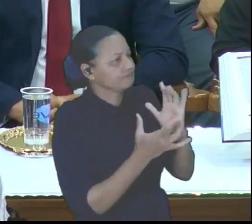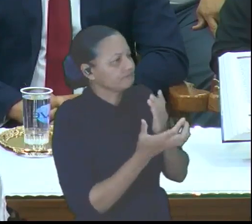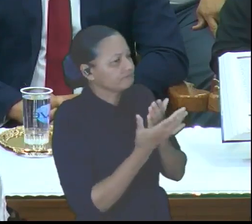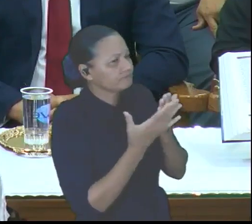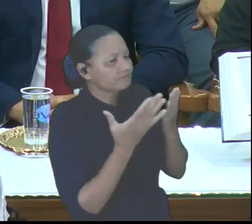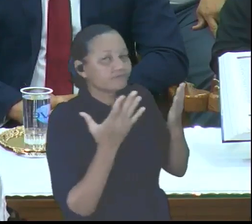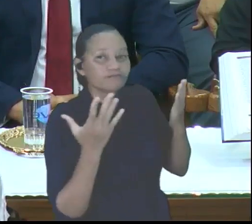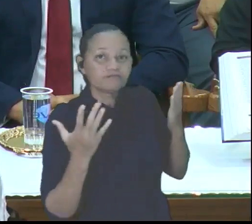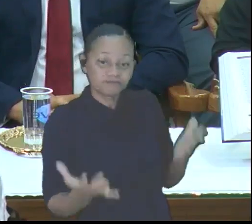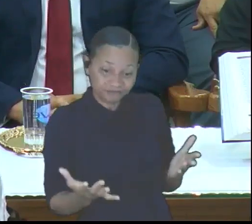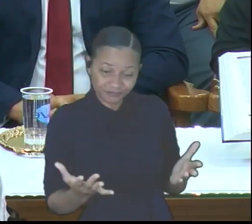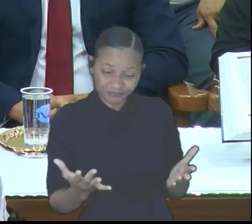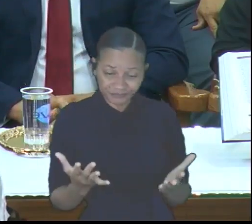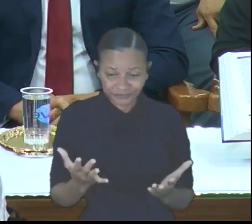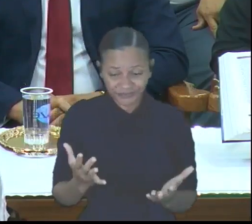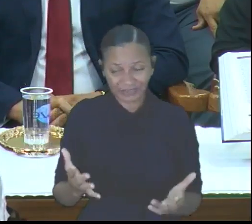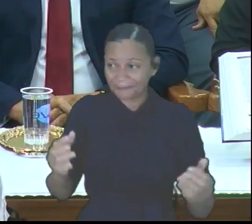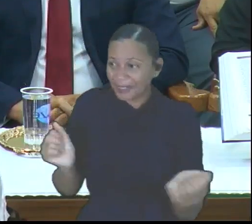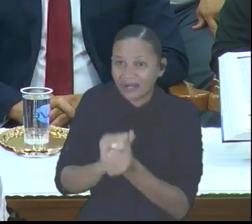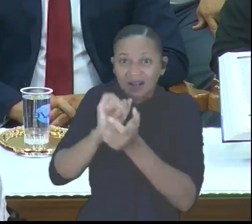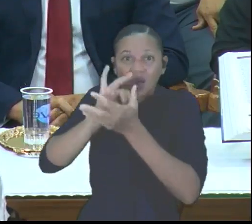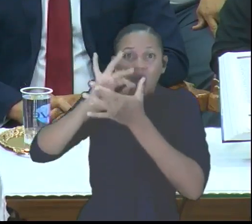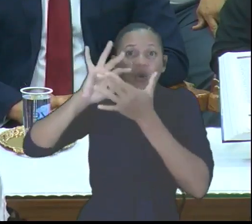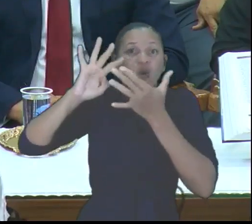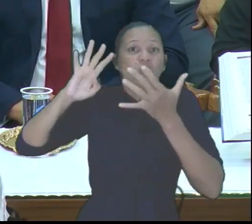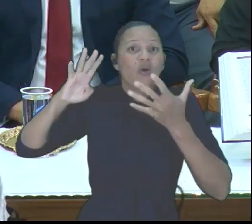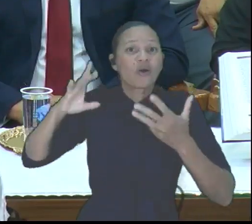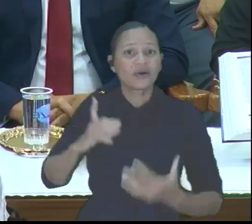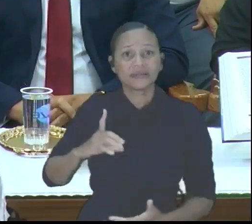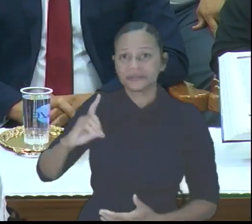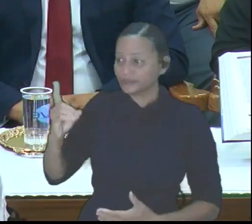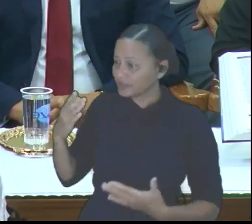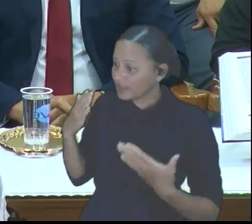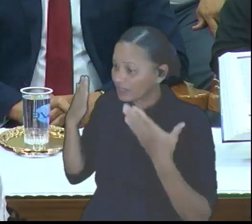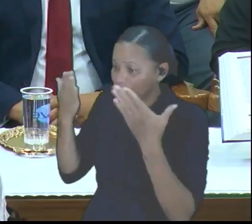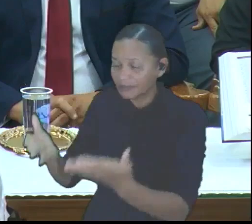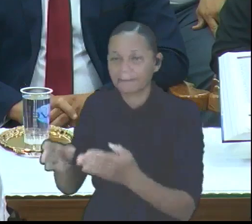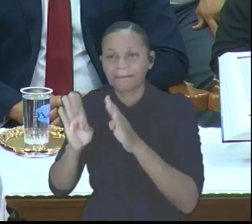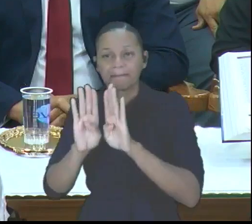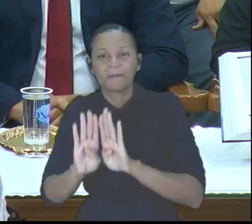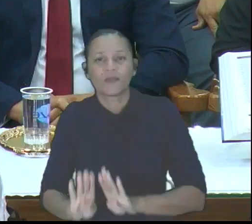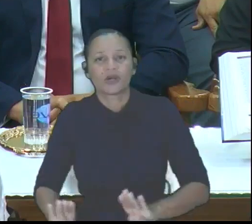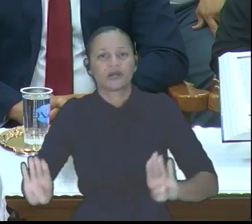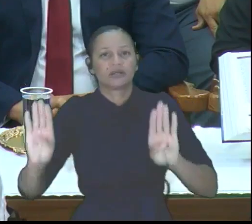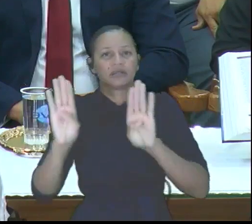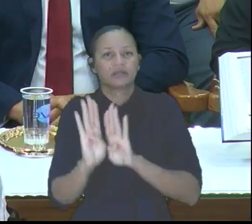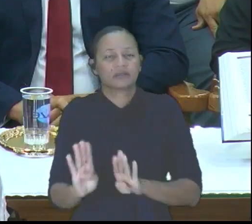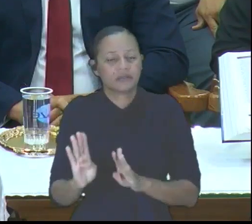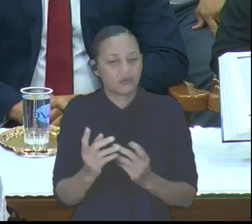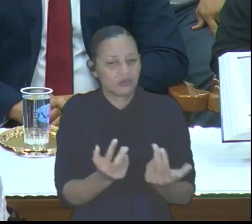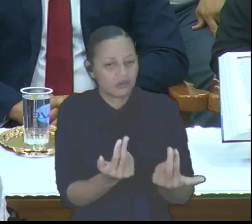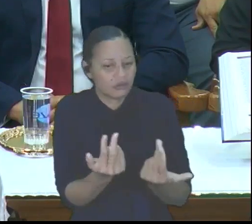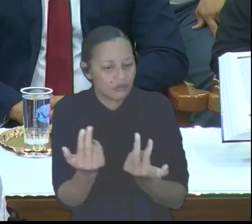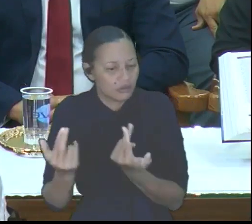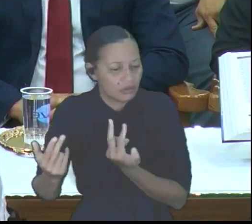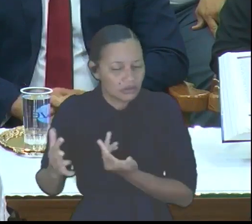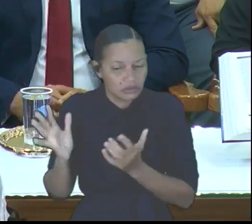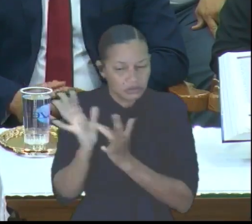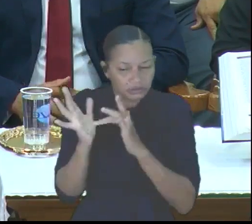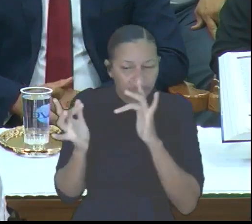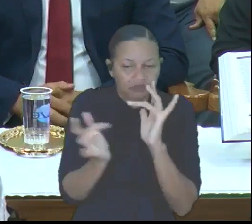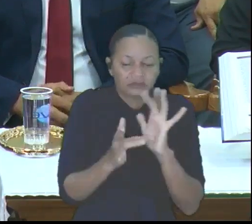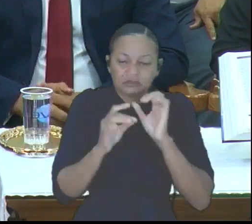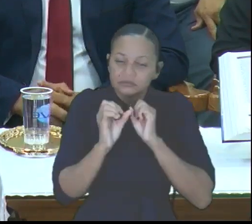havia dito que era para a glória de Deus a ida dele até Betânia. E ao mesmo tempo Jesus estava